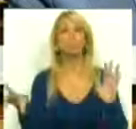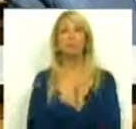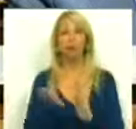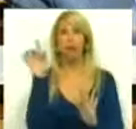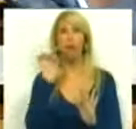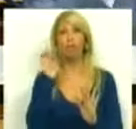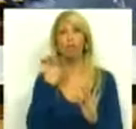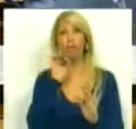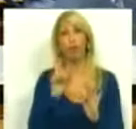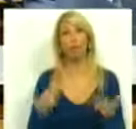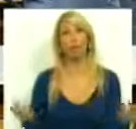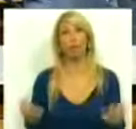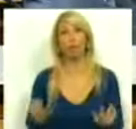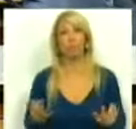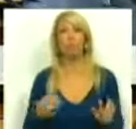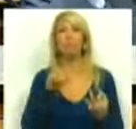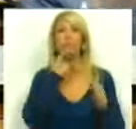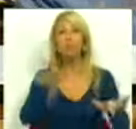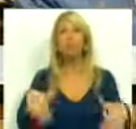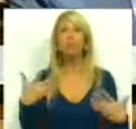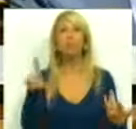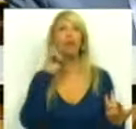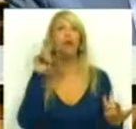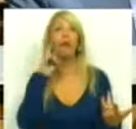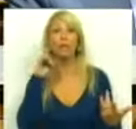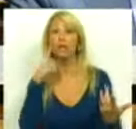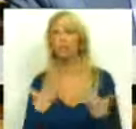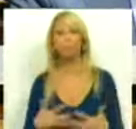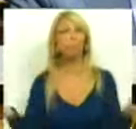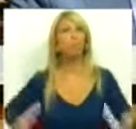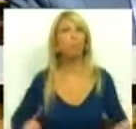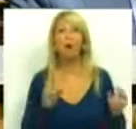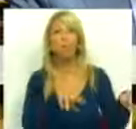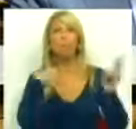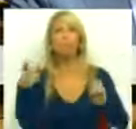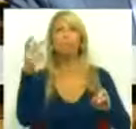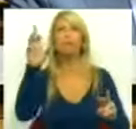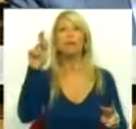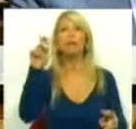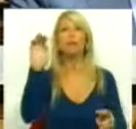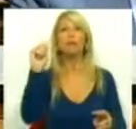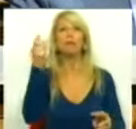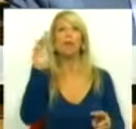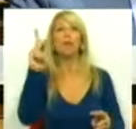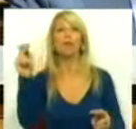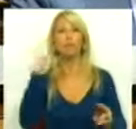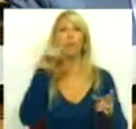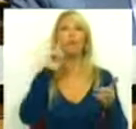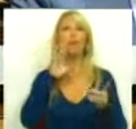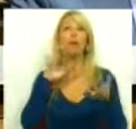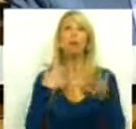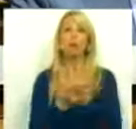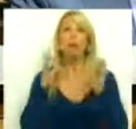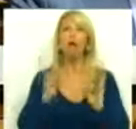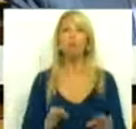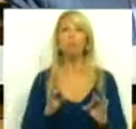valor reforçado, deverá ser possível garantir inequivocamente a sua passagem à reserva para garantir o verdadeiro exercício do